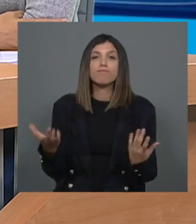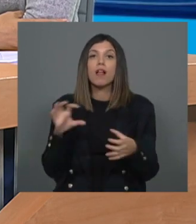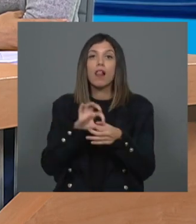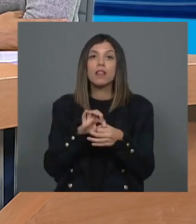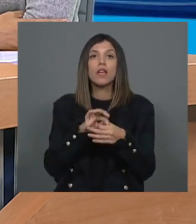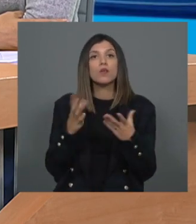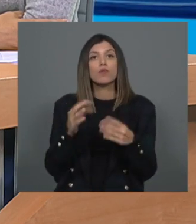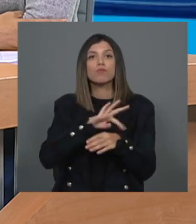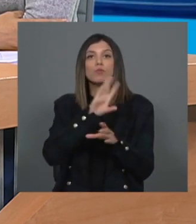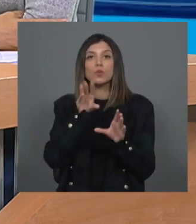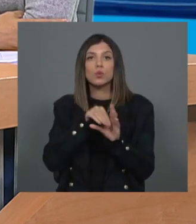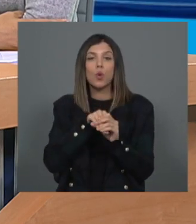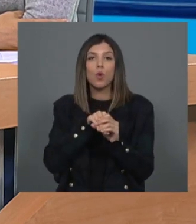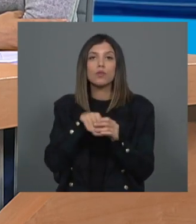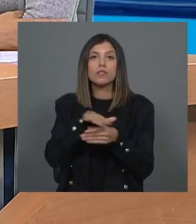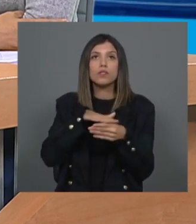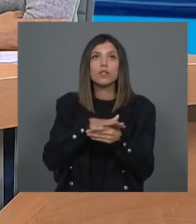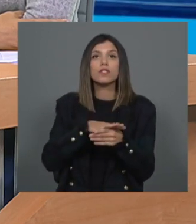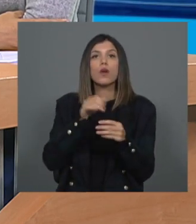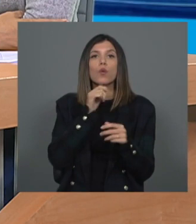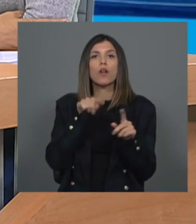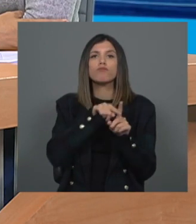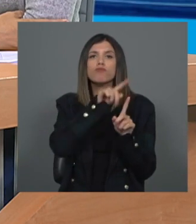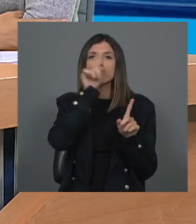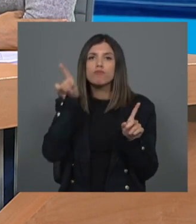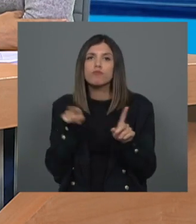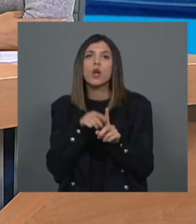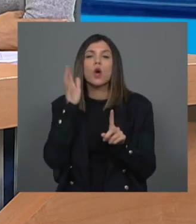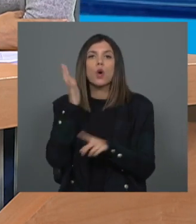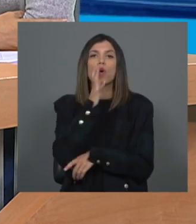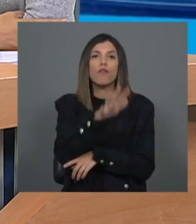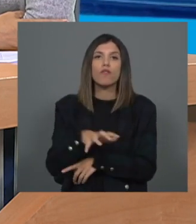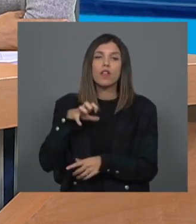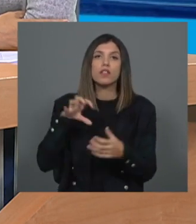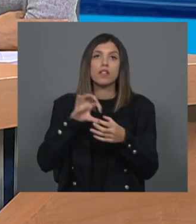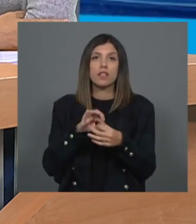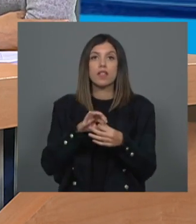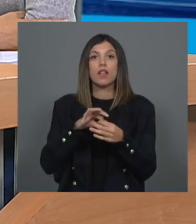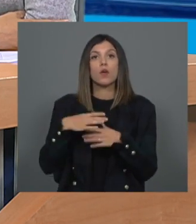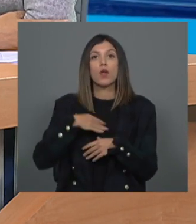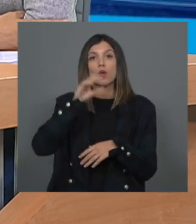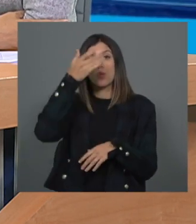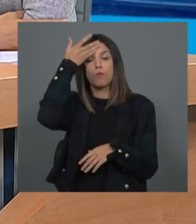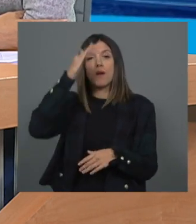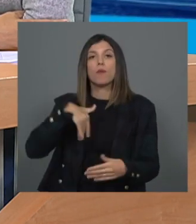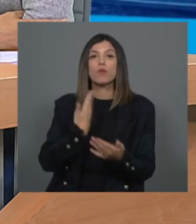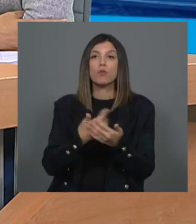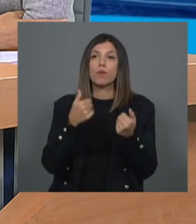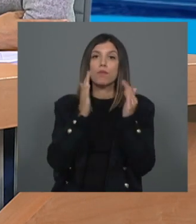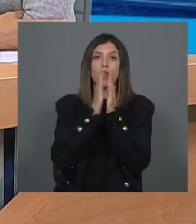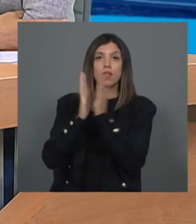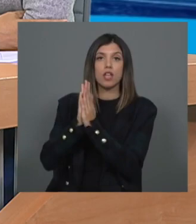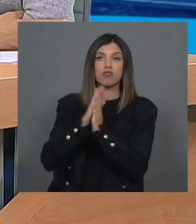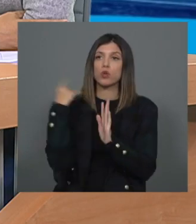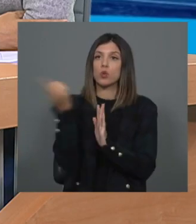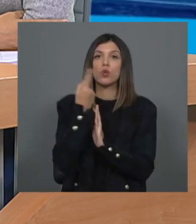de uma proposta, um ciclo de conferências, no âmbito do sínodo que o Papa propõe para toda a Igreja.